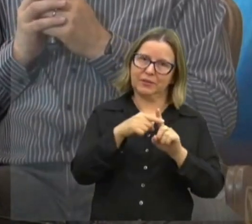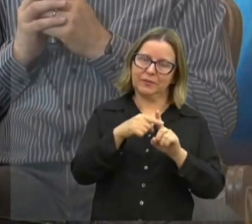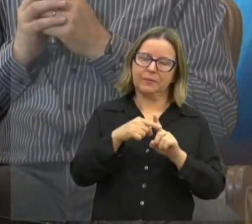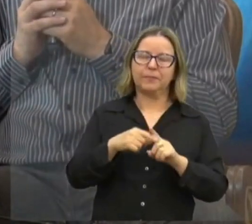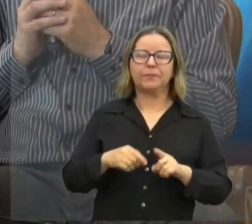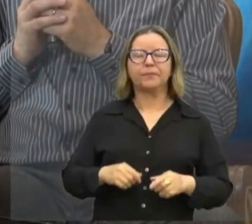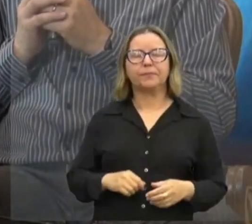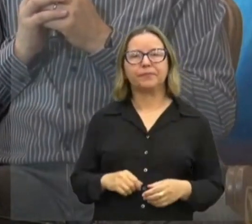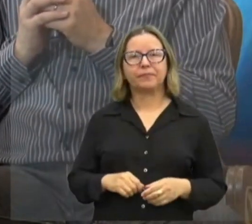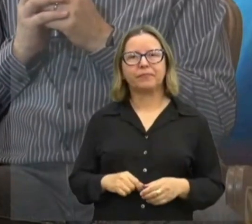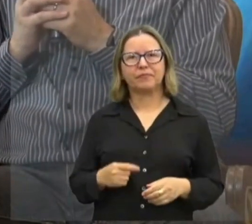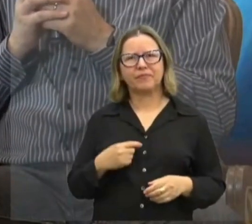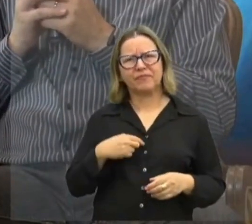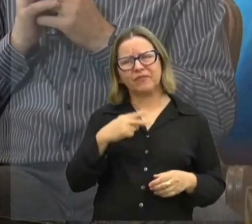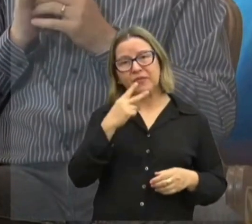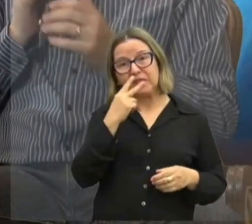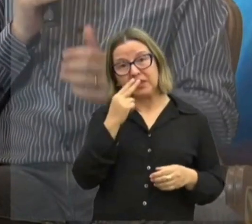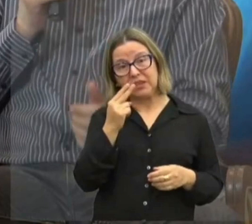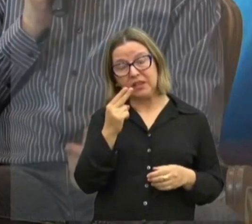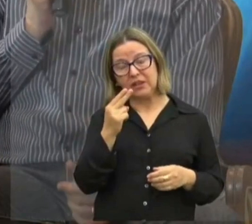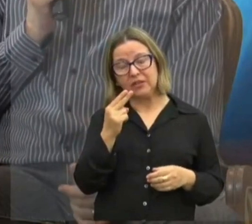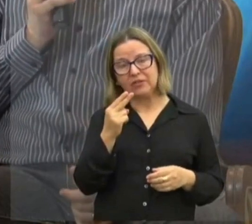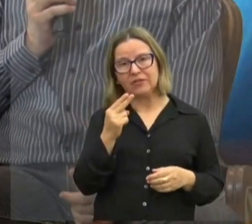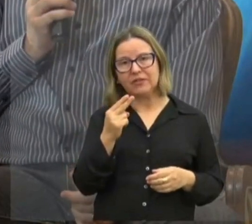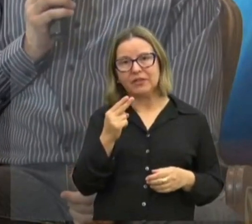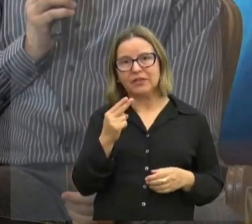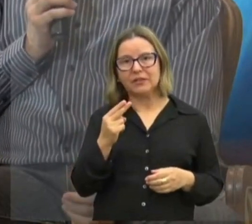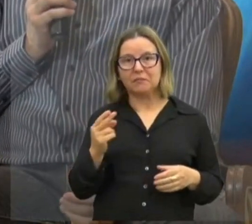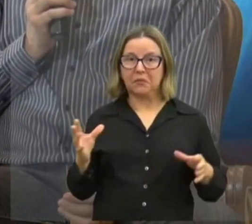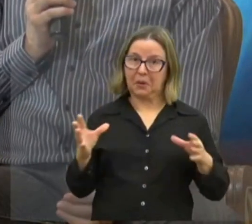num termo de conclusão nossa aqui agora,